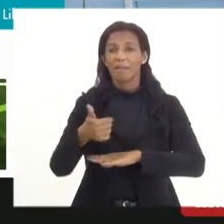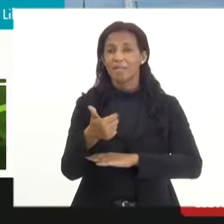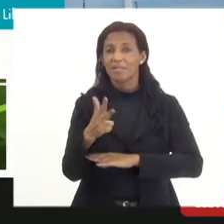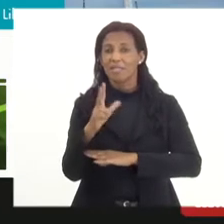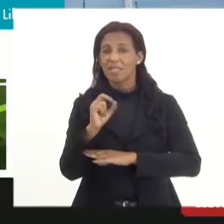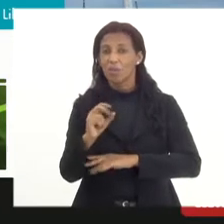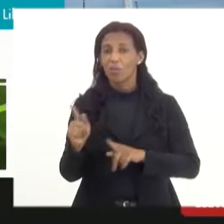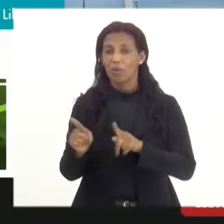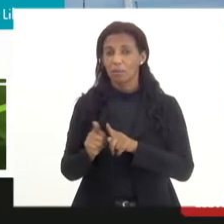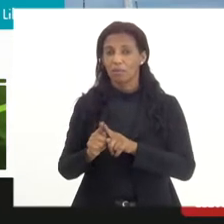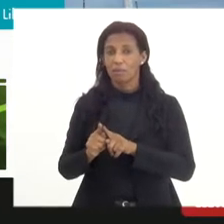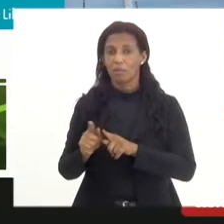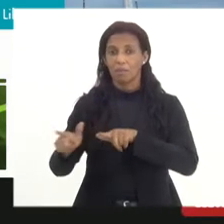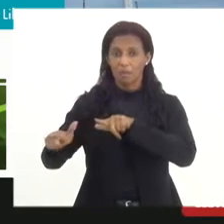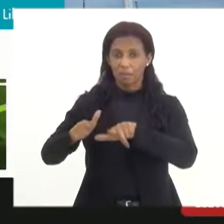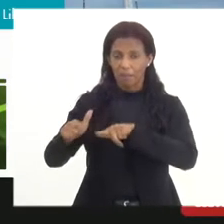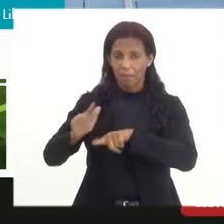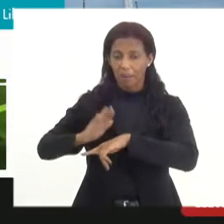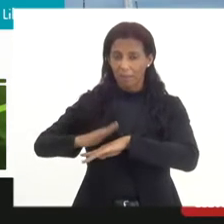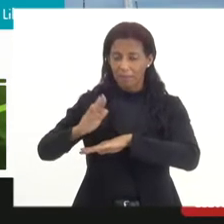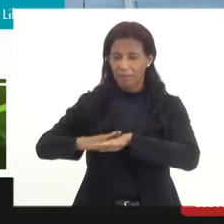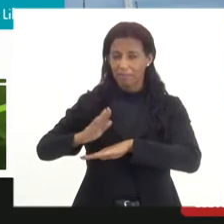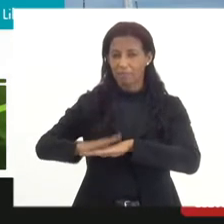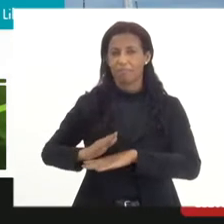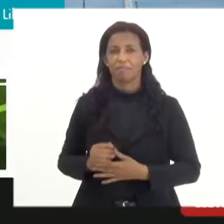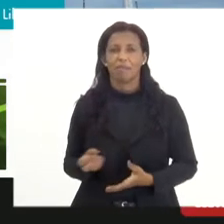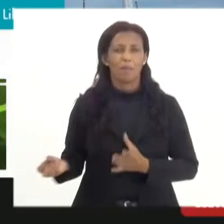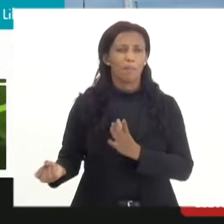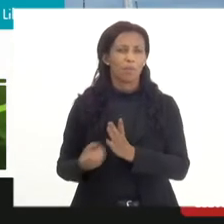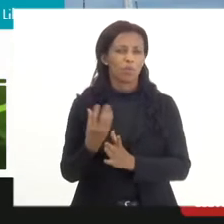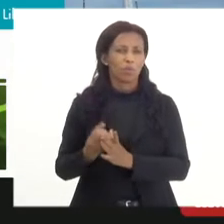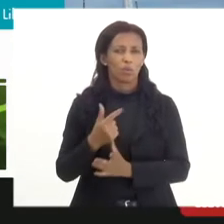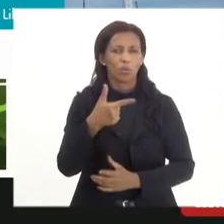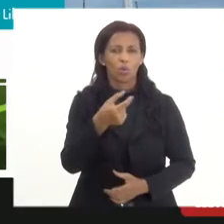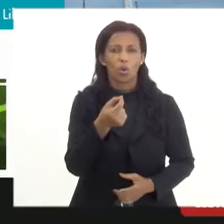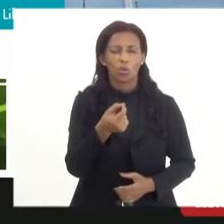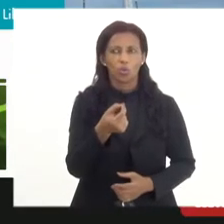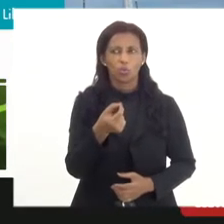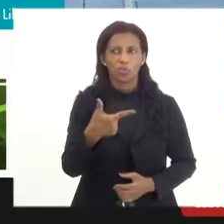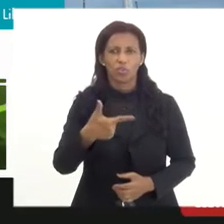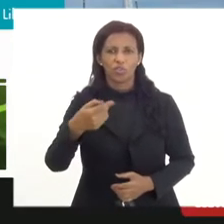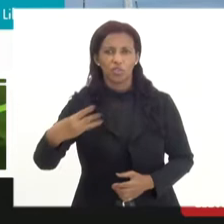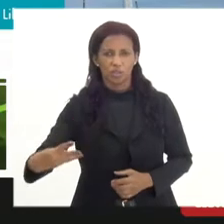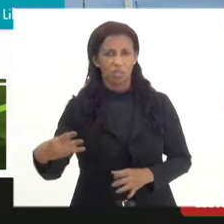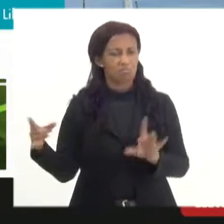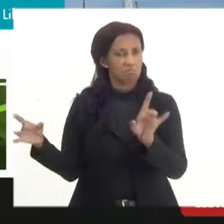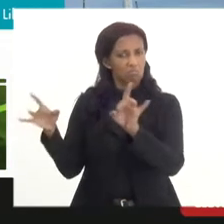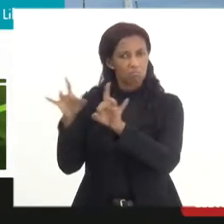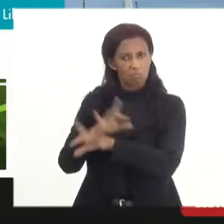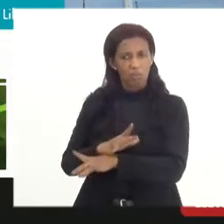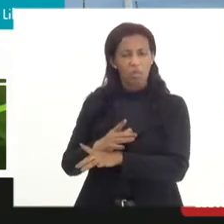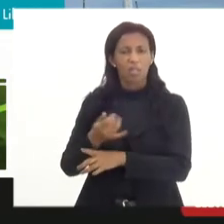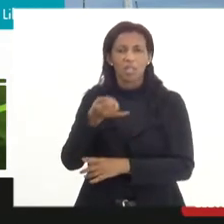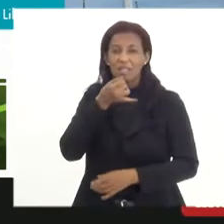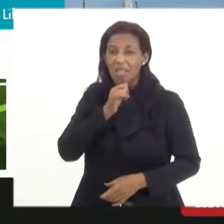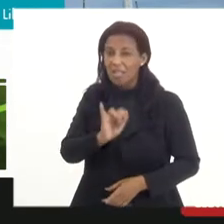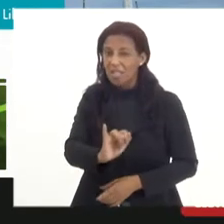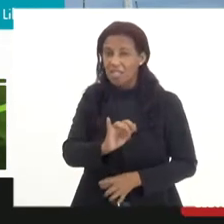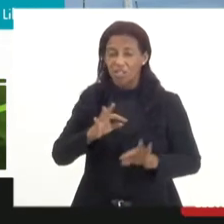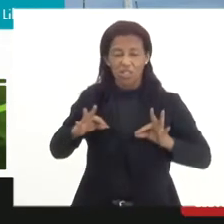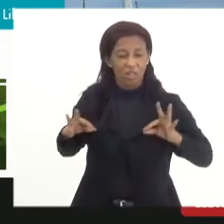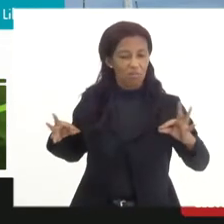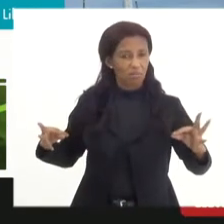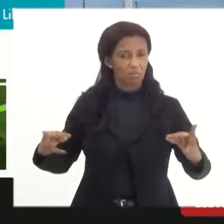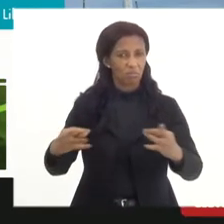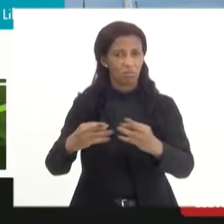empregos na fase de operação. A planta deve ficar em produção em 2023 e a expectativa é que gere energia suficiente para